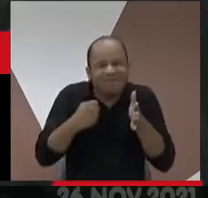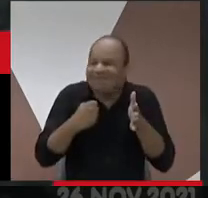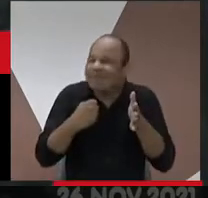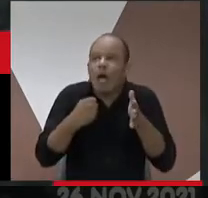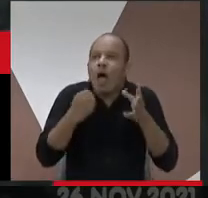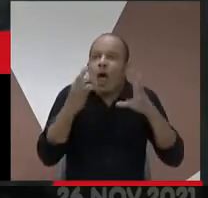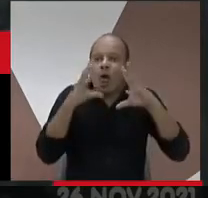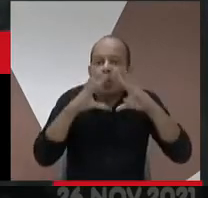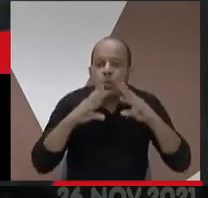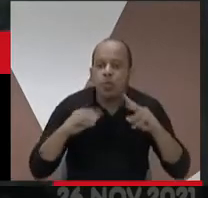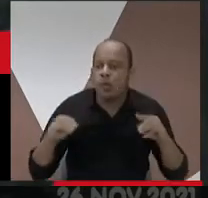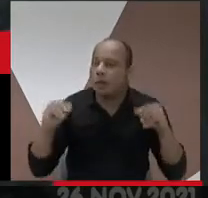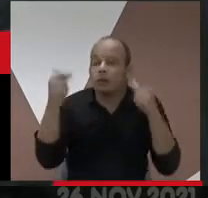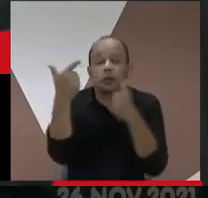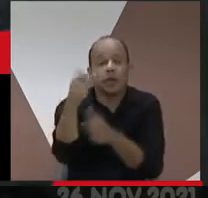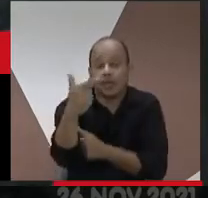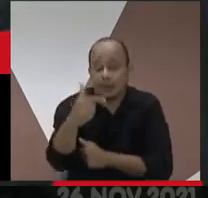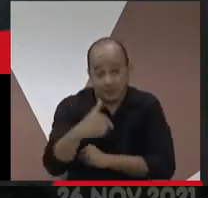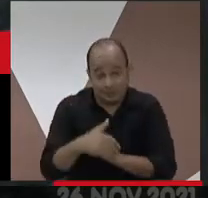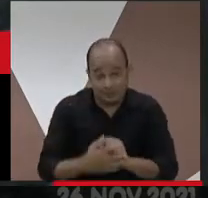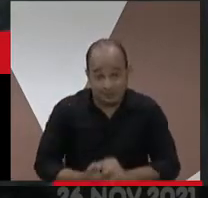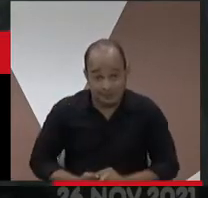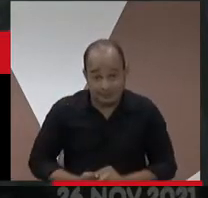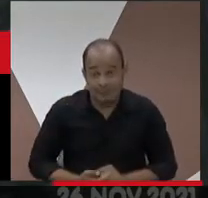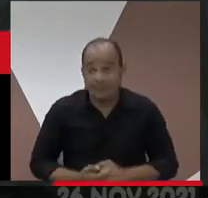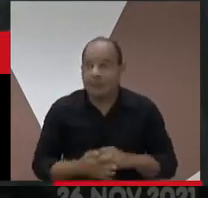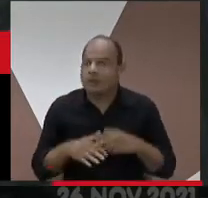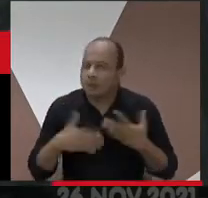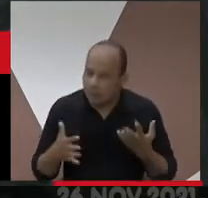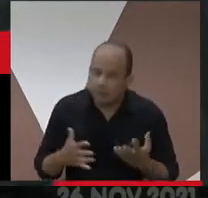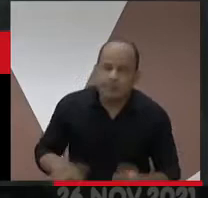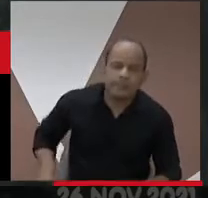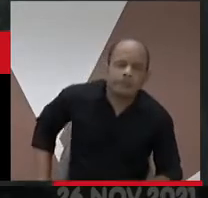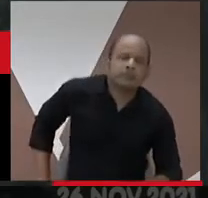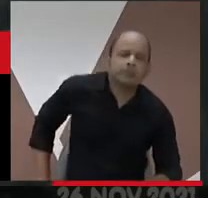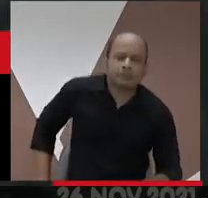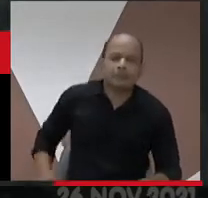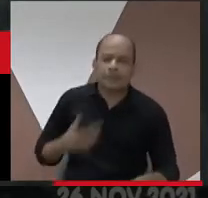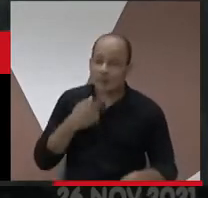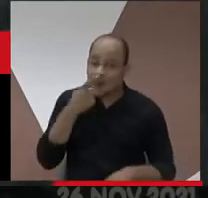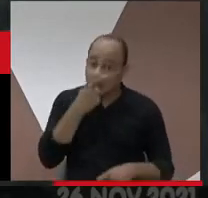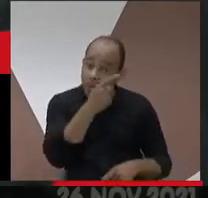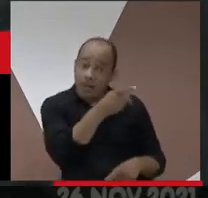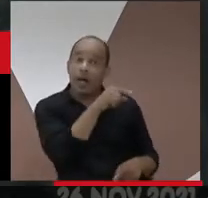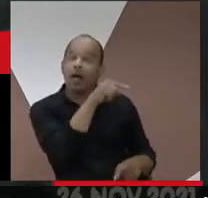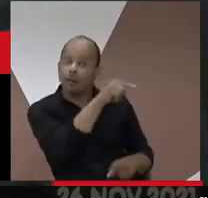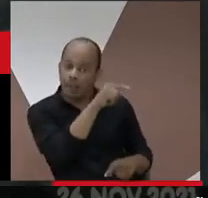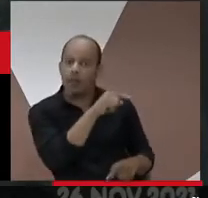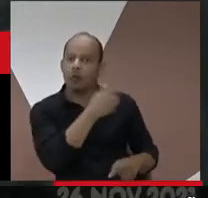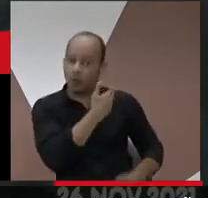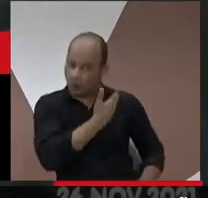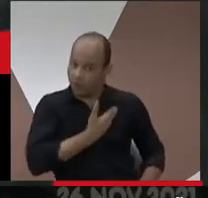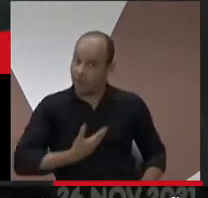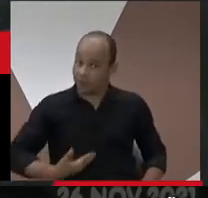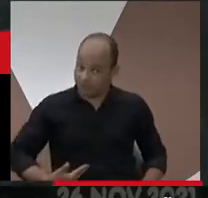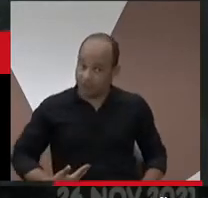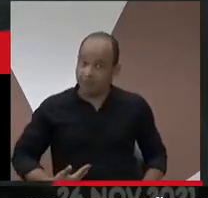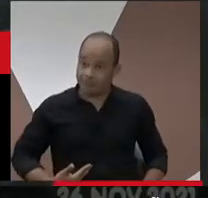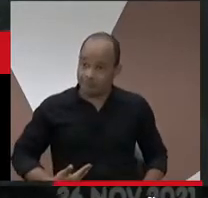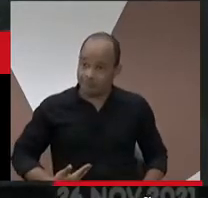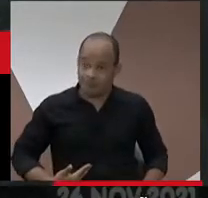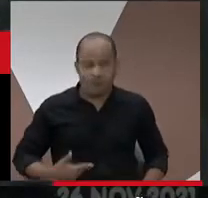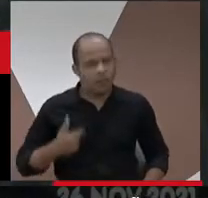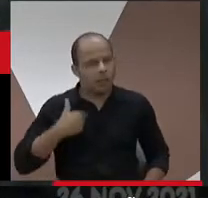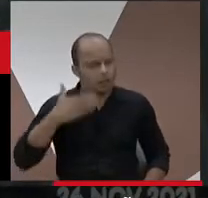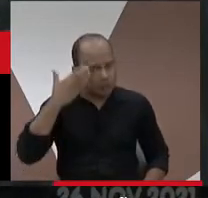queria, nessa oportunidade, dizer para o governador, que deve ter acesso, né, não sei se